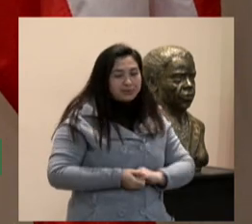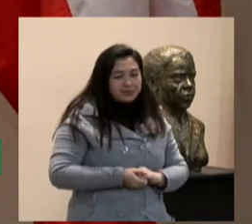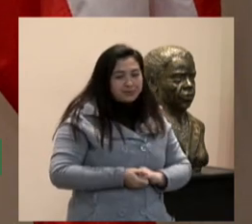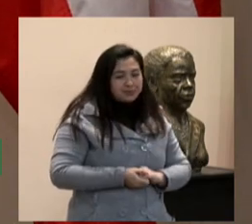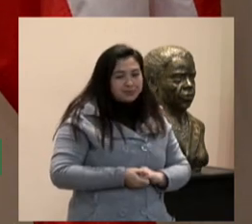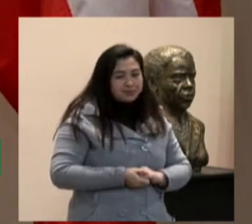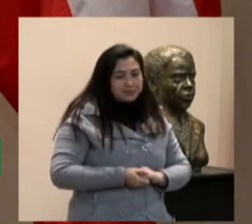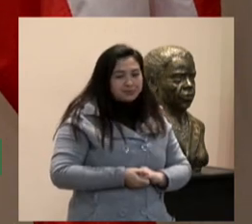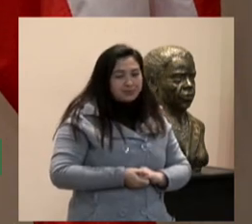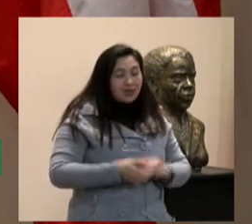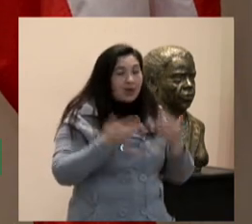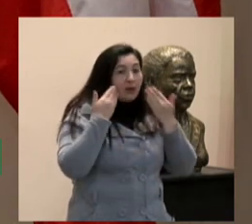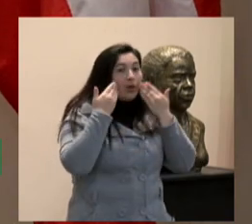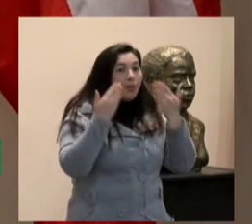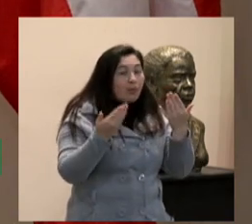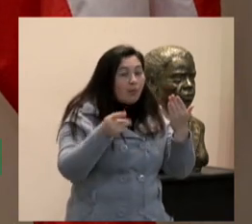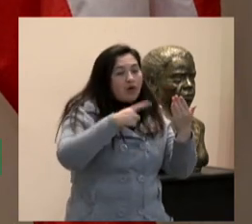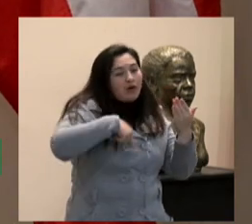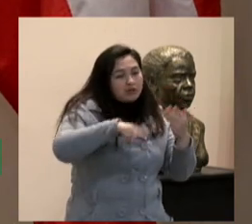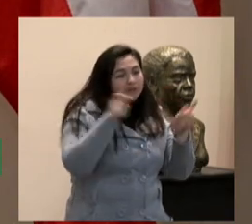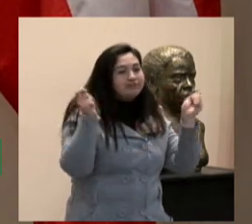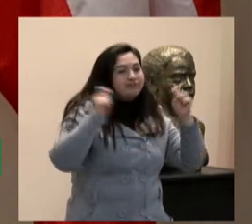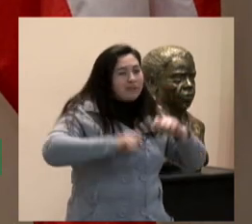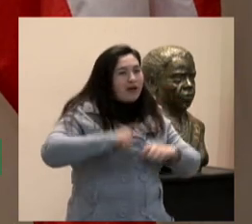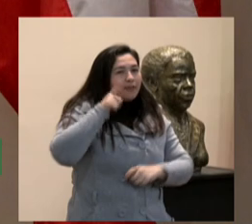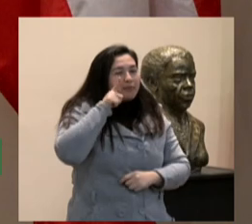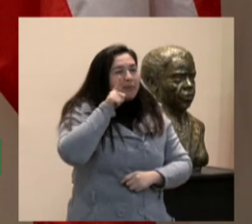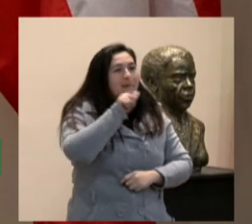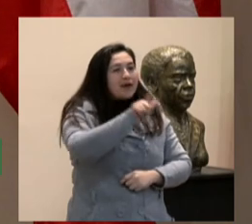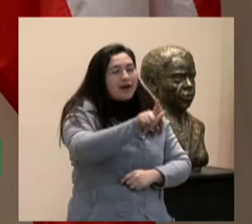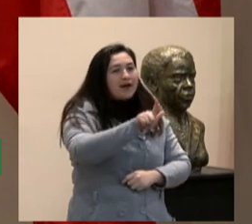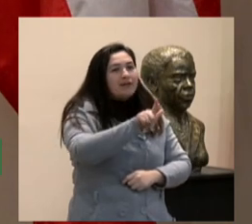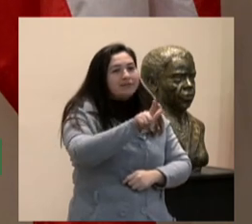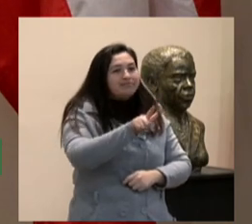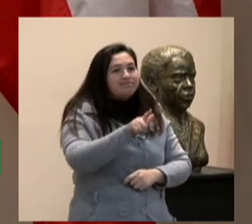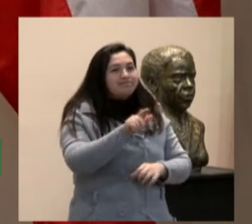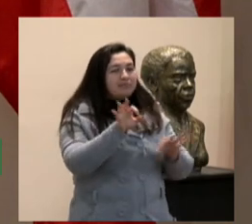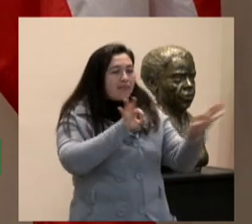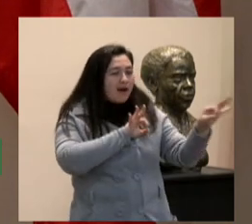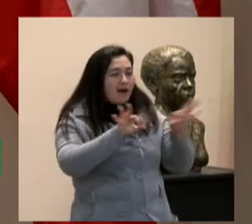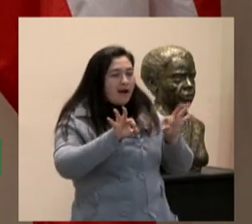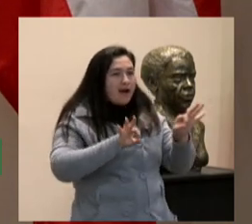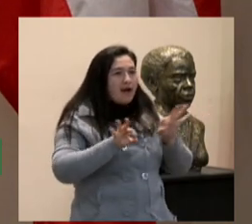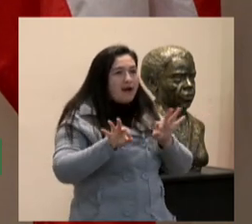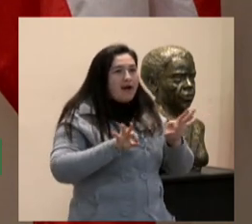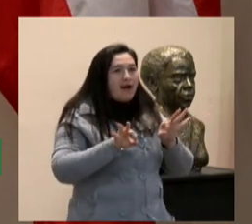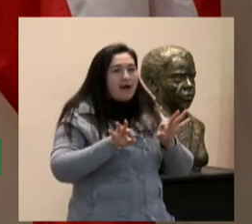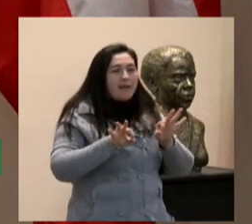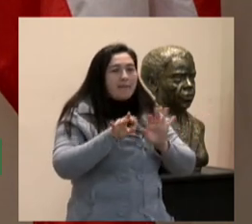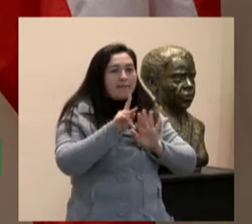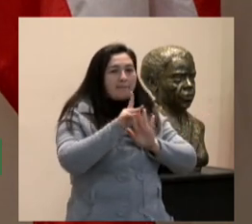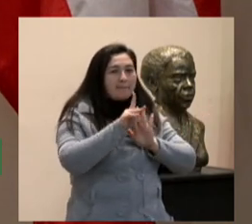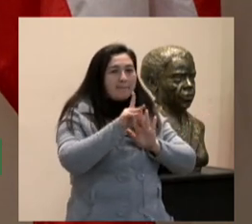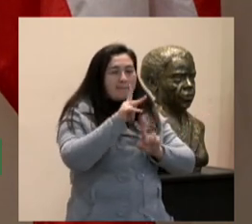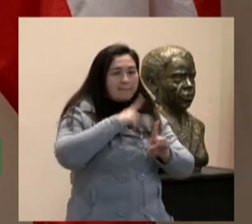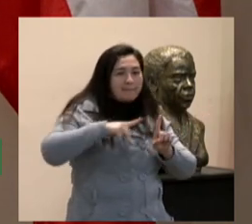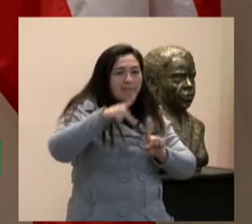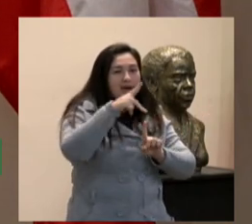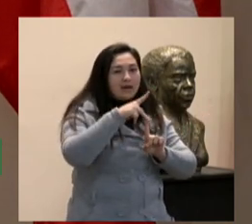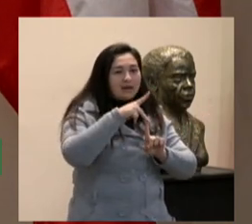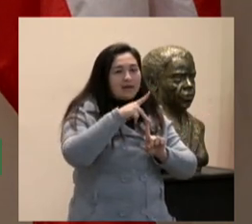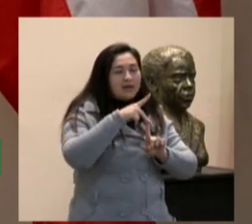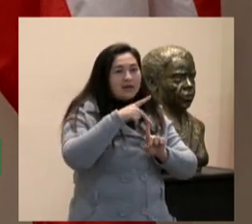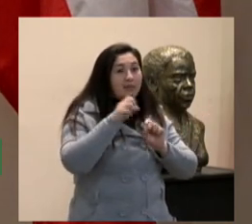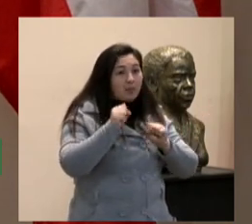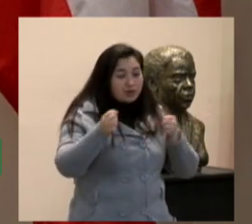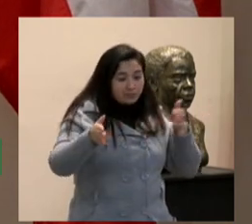é um sinal de que a gente tem condições de fato, construir aí um plano nacional de educação para os